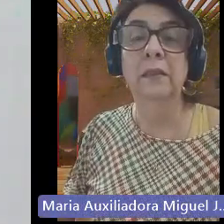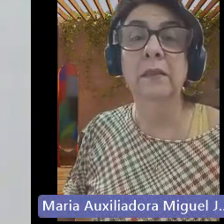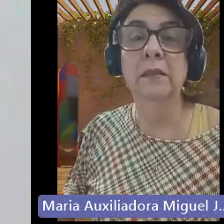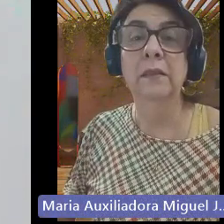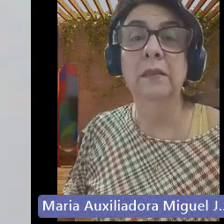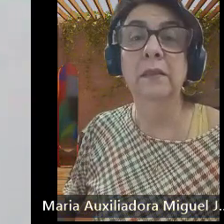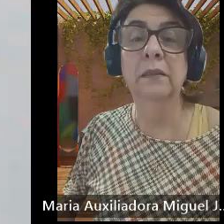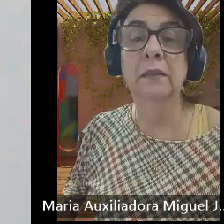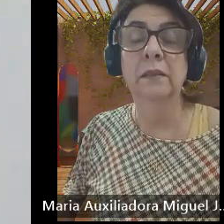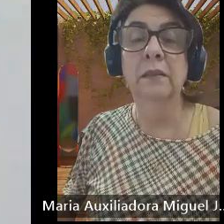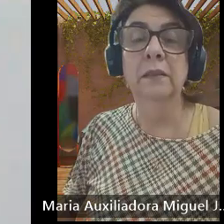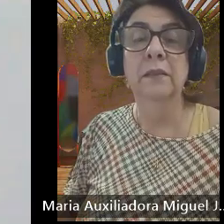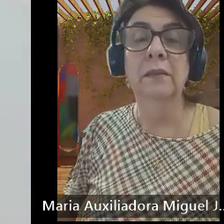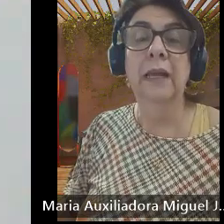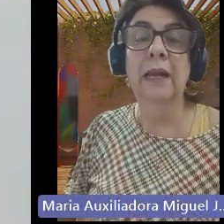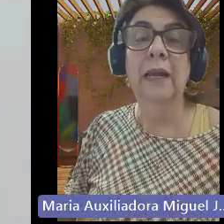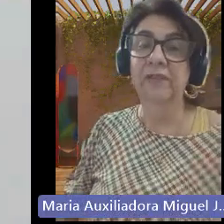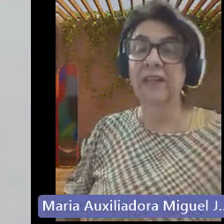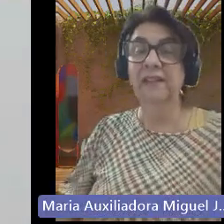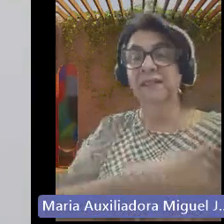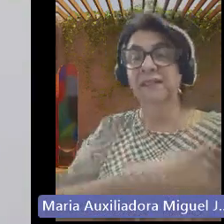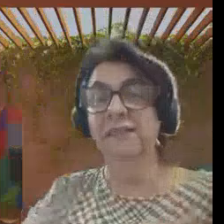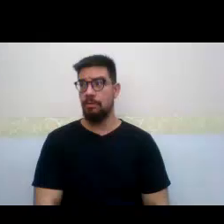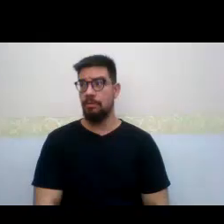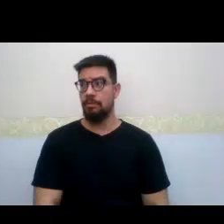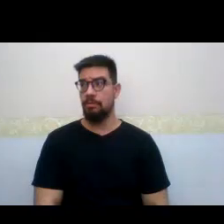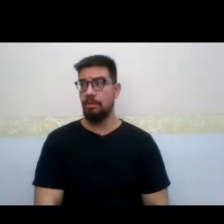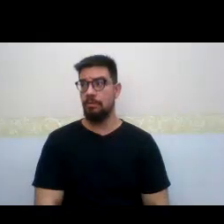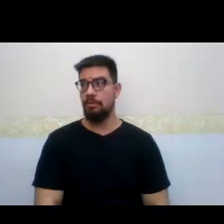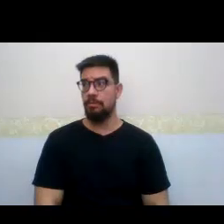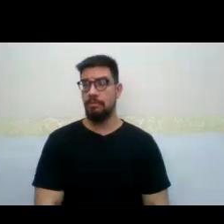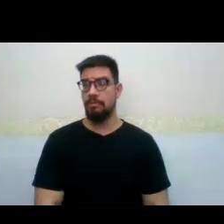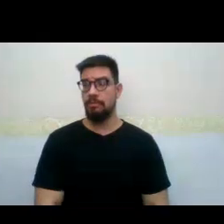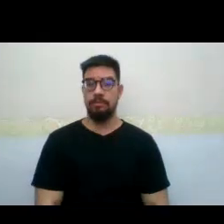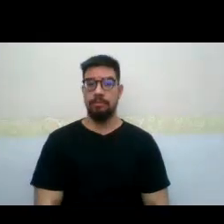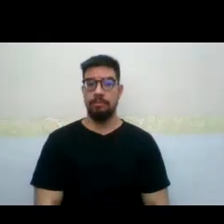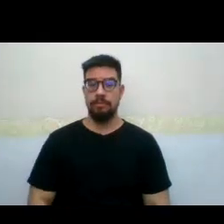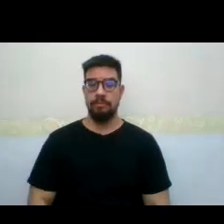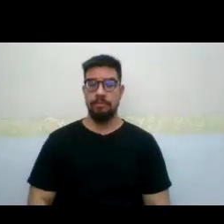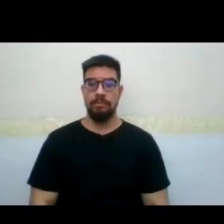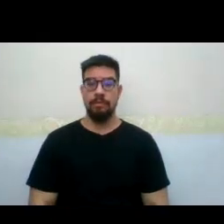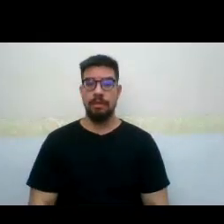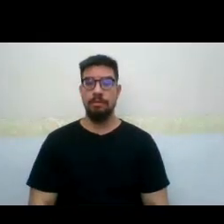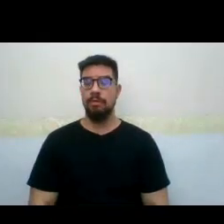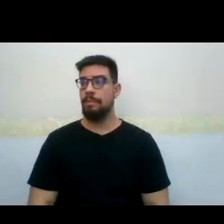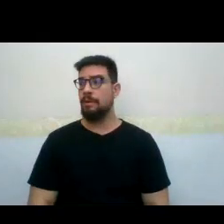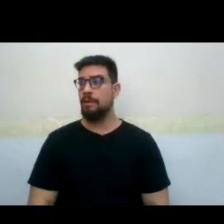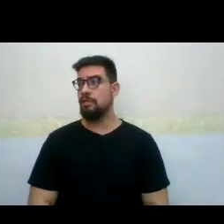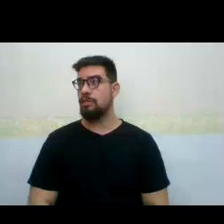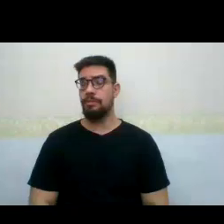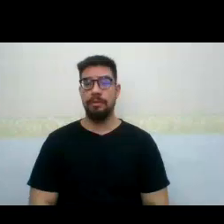Não, não está compartilhado não. ainda não. Agora sim, Agora está vai. carregando. Agora vai. Isso. Está aqui, ó.